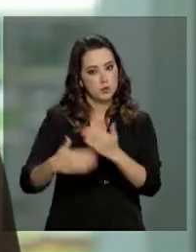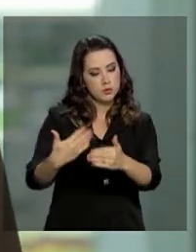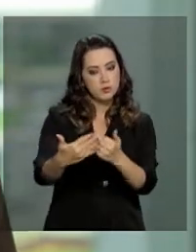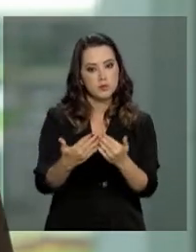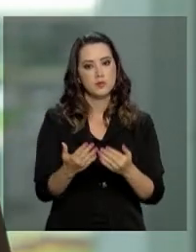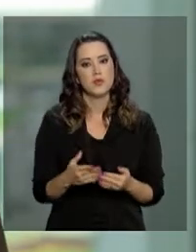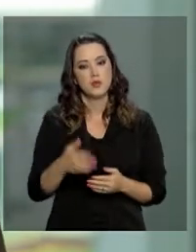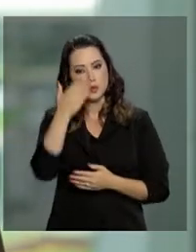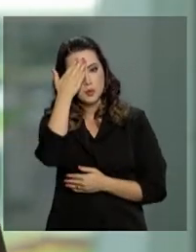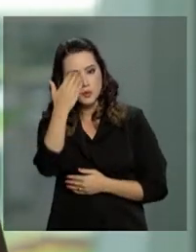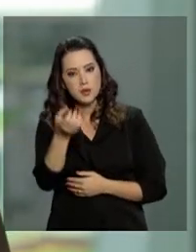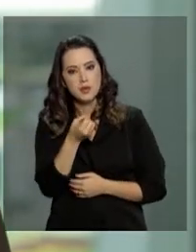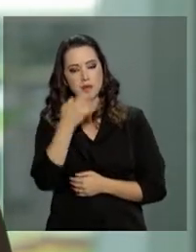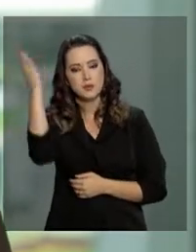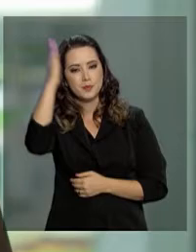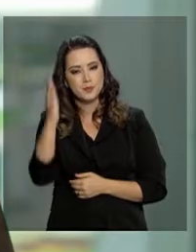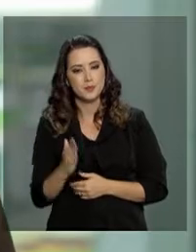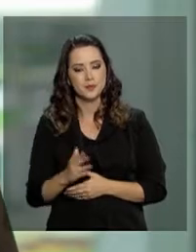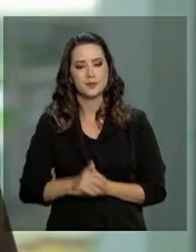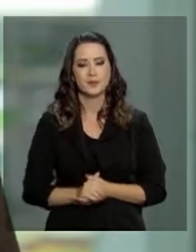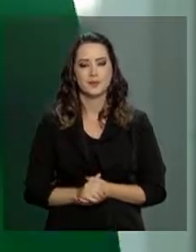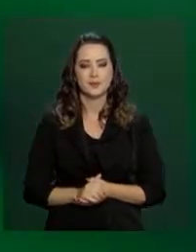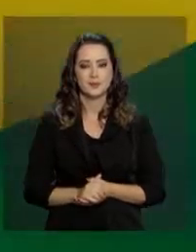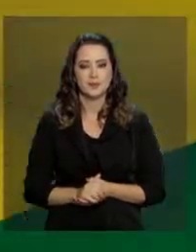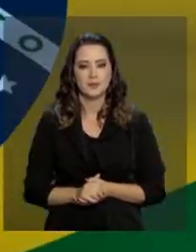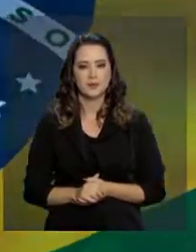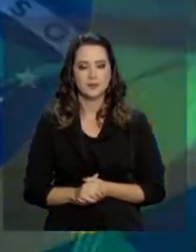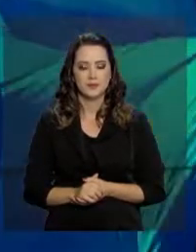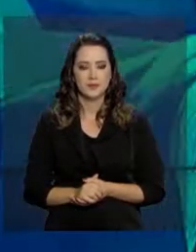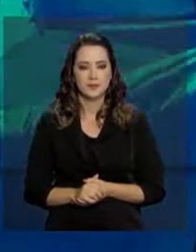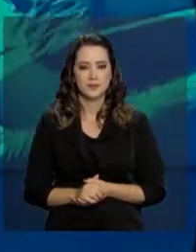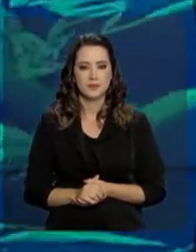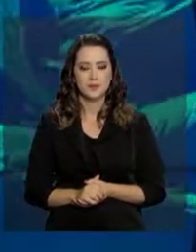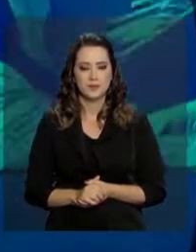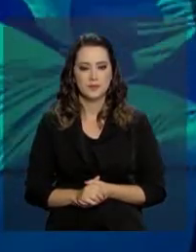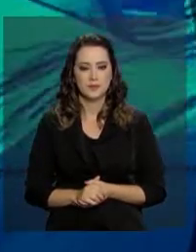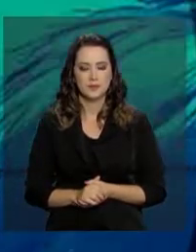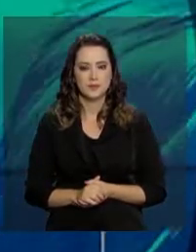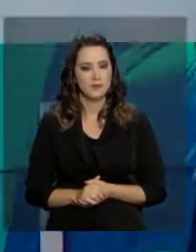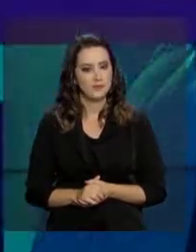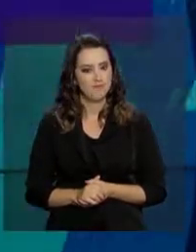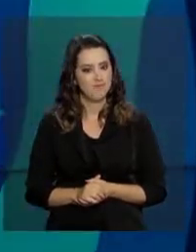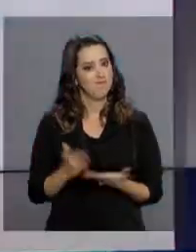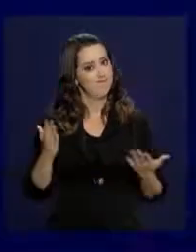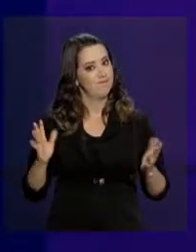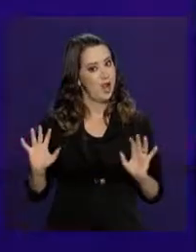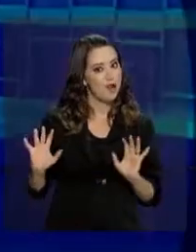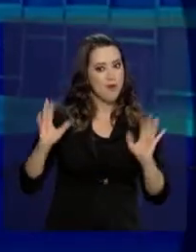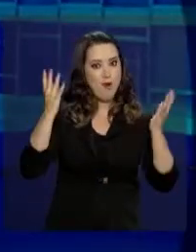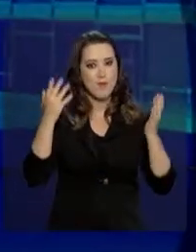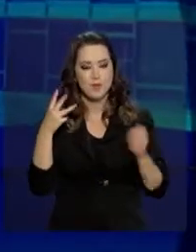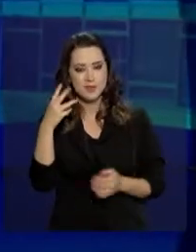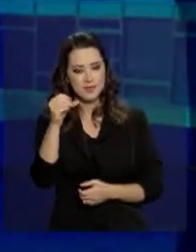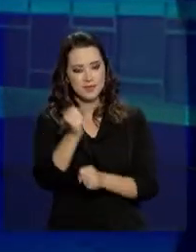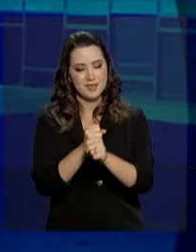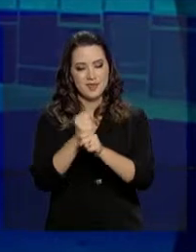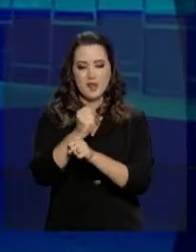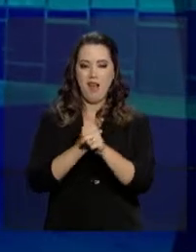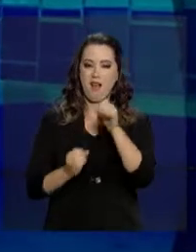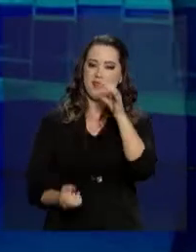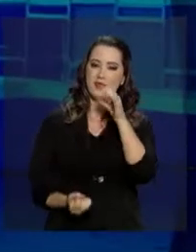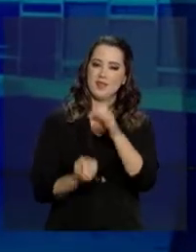avançaremos. Muito obrigado e um bom Brasil a todos. E em comemoração aos 30 anos